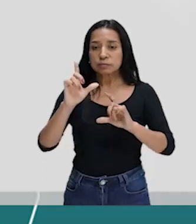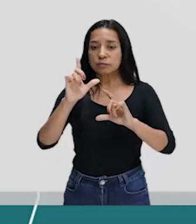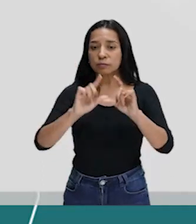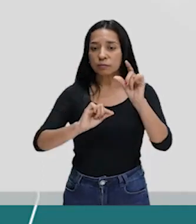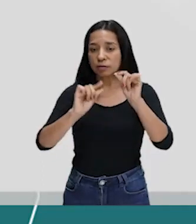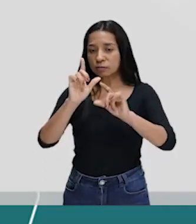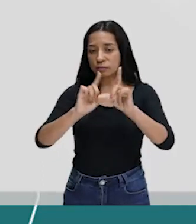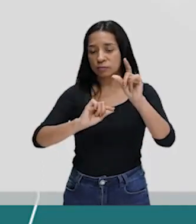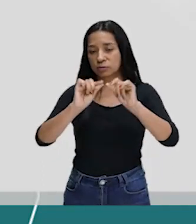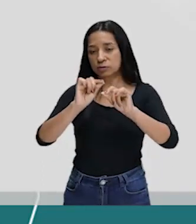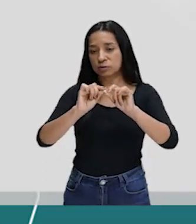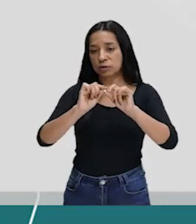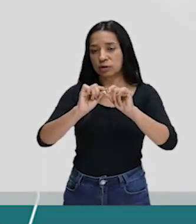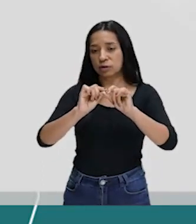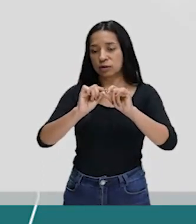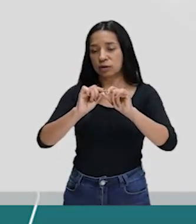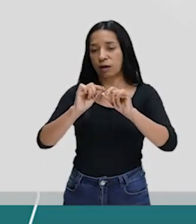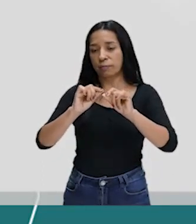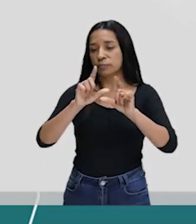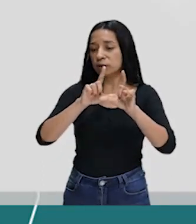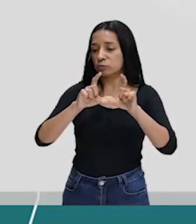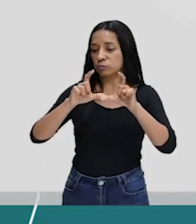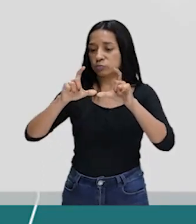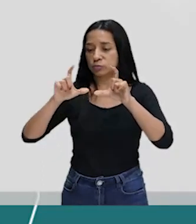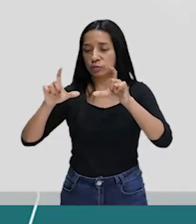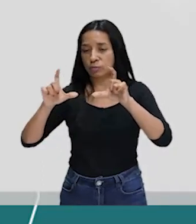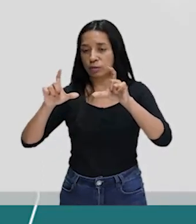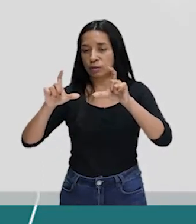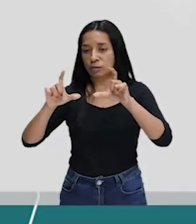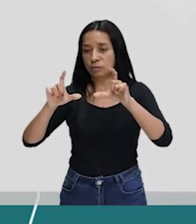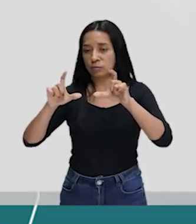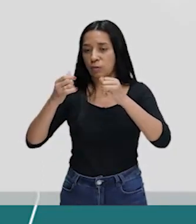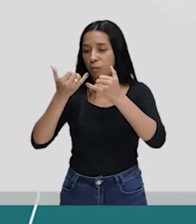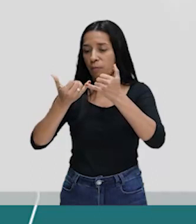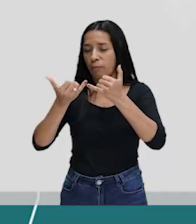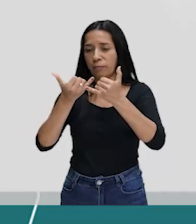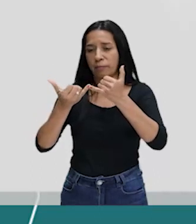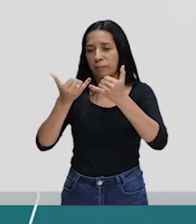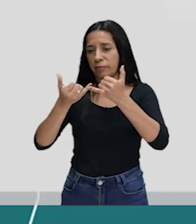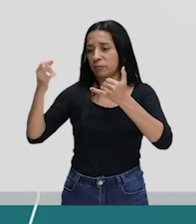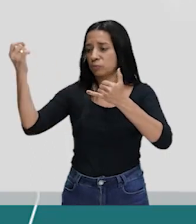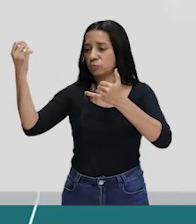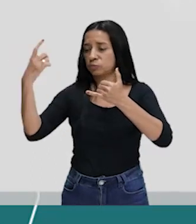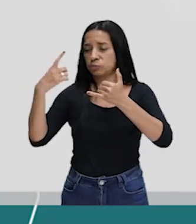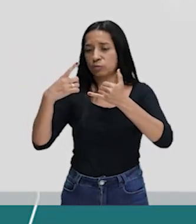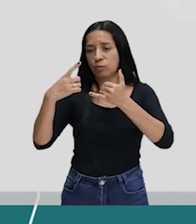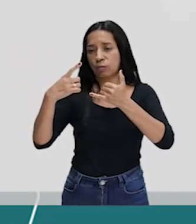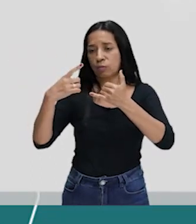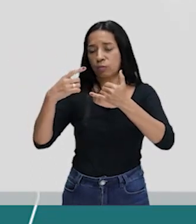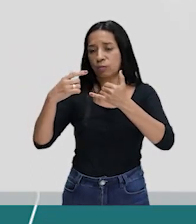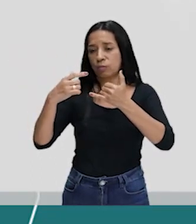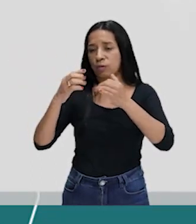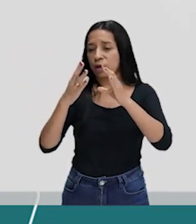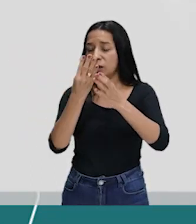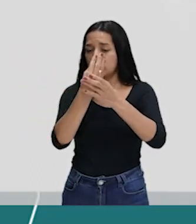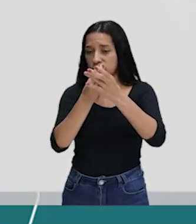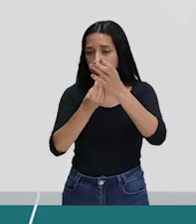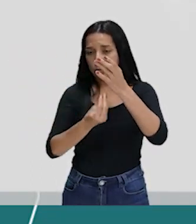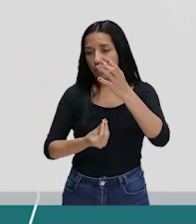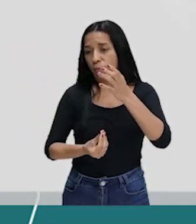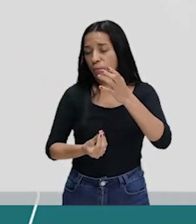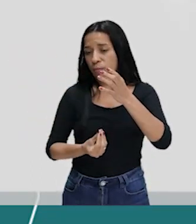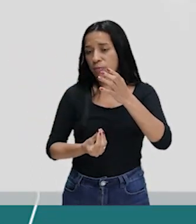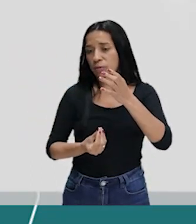uma estrela de tamanho médio, como o Sol, como o nosso Sol, morre, ela deixa um núcleo muito